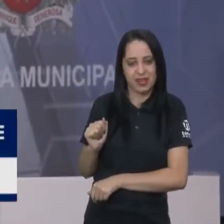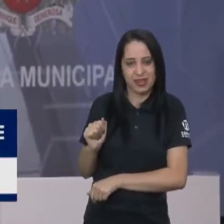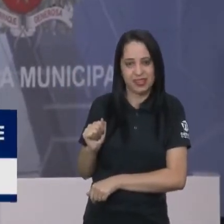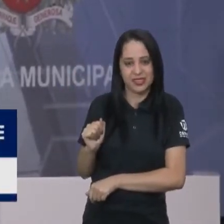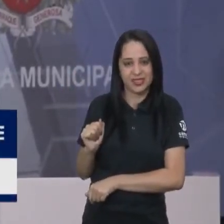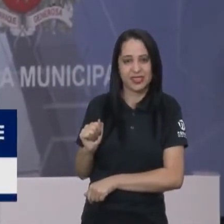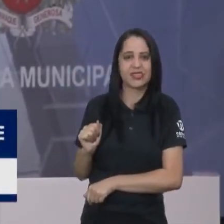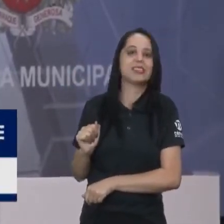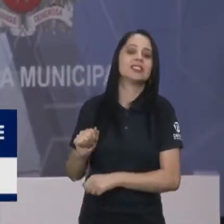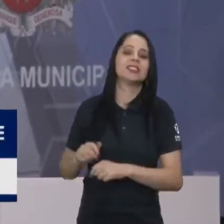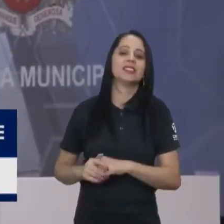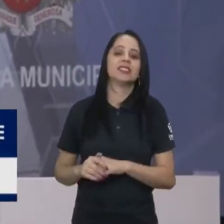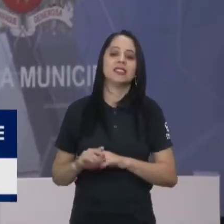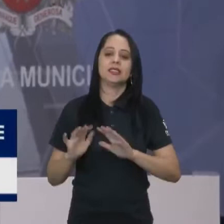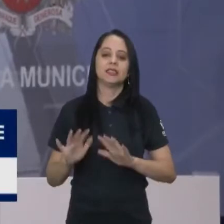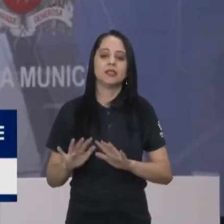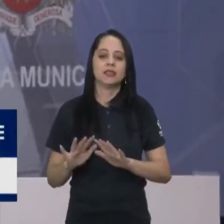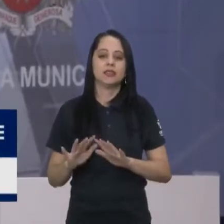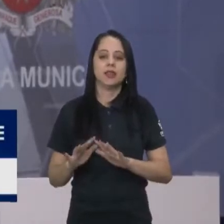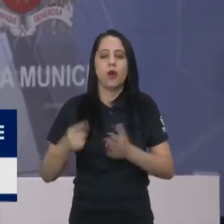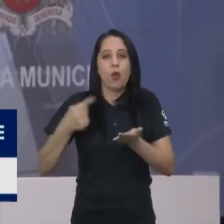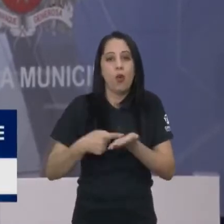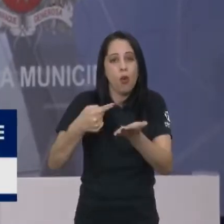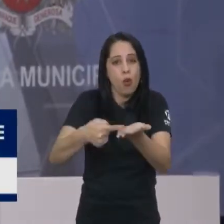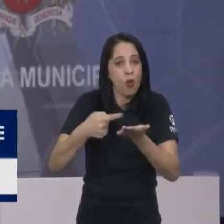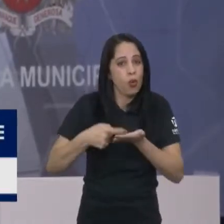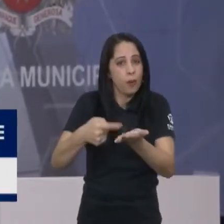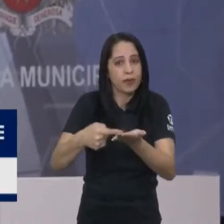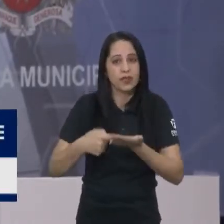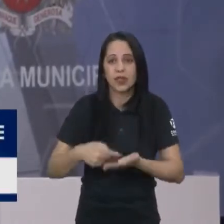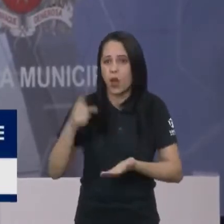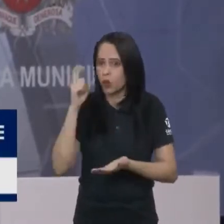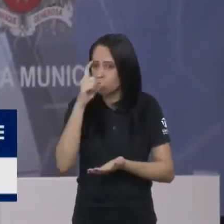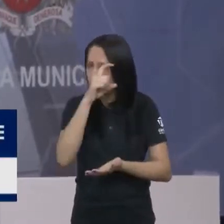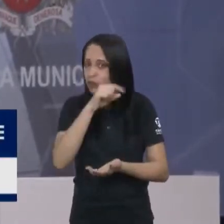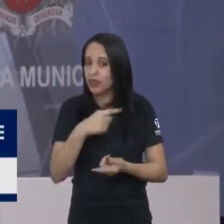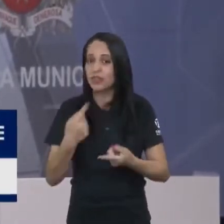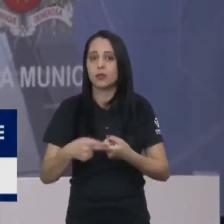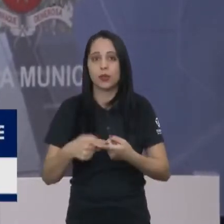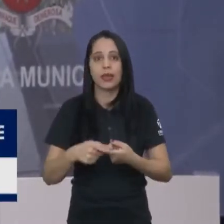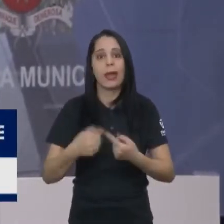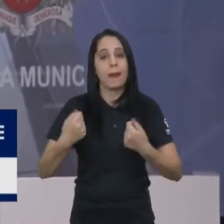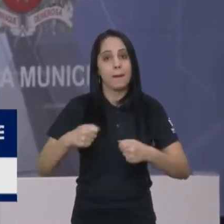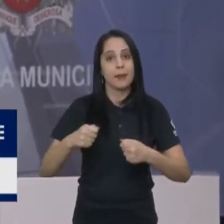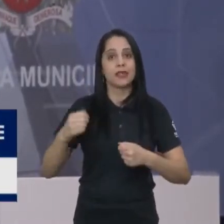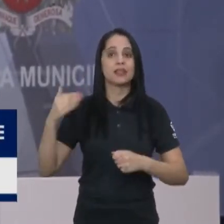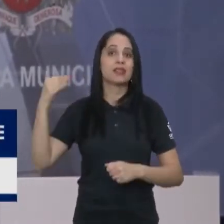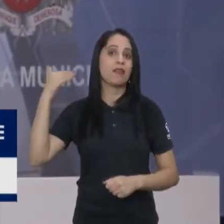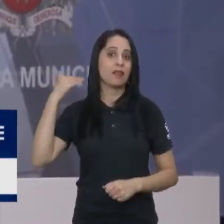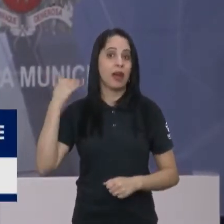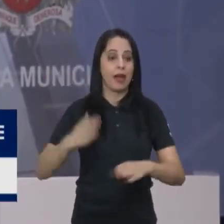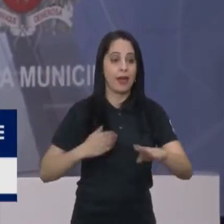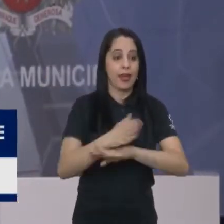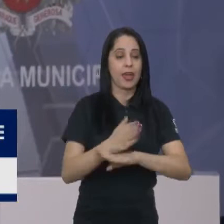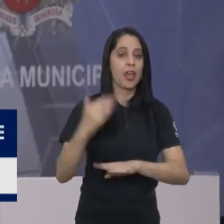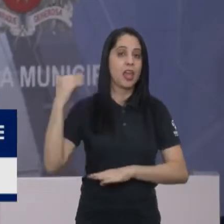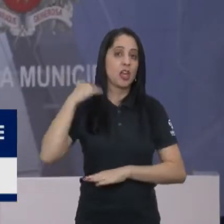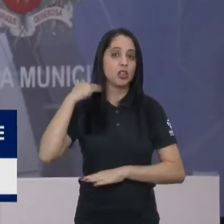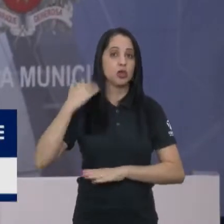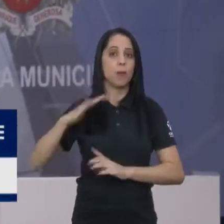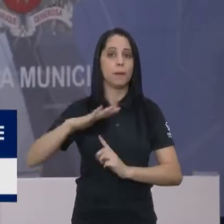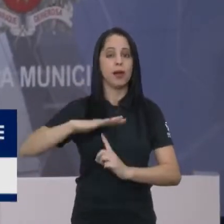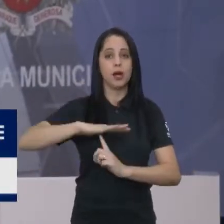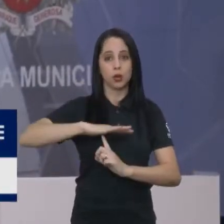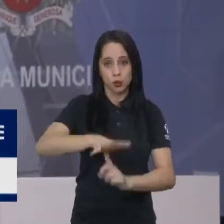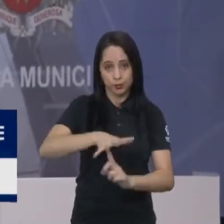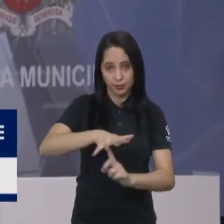que o miolo do parque. Né? Também uma negociação complexa, porque tinha que ser feito com o Banco Central, né? Com o Tesouro Nacional. Obviamente, usamos o